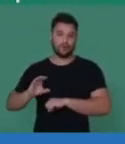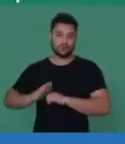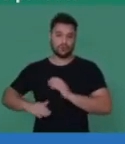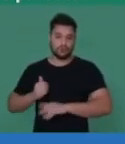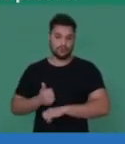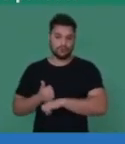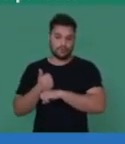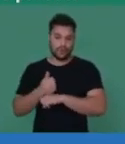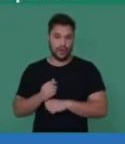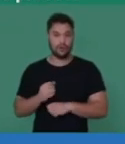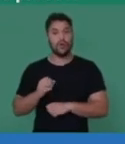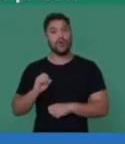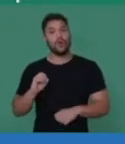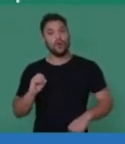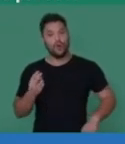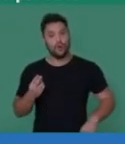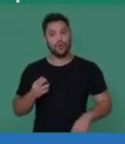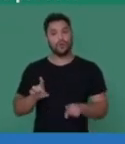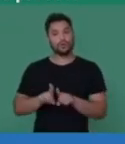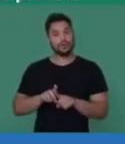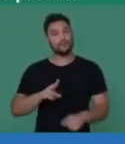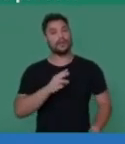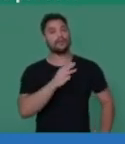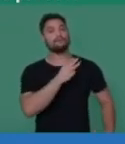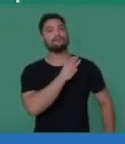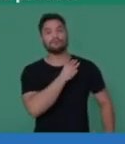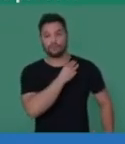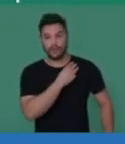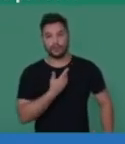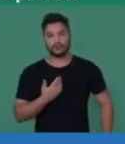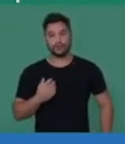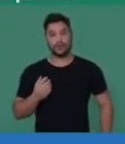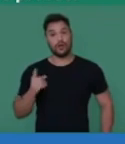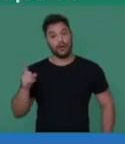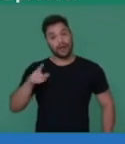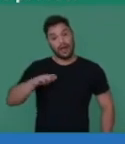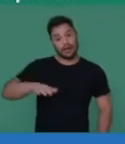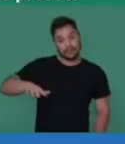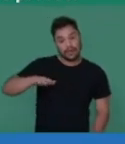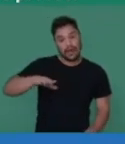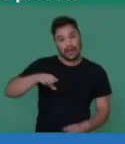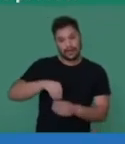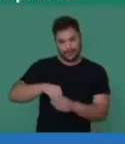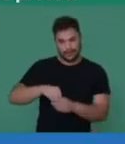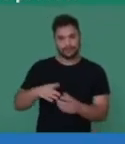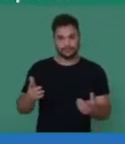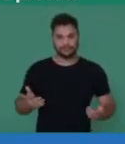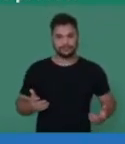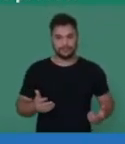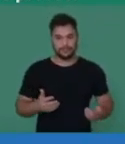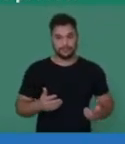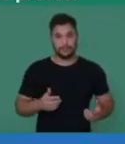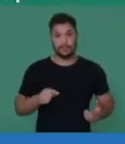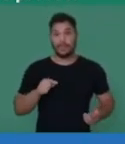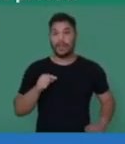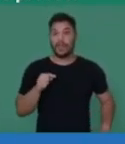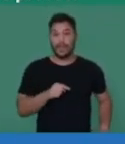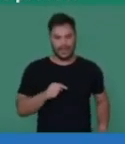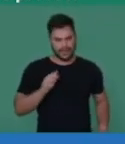bem como da instrução do 2º grau superior na comarca do juízo da execução.